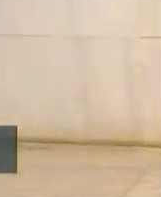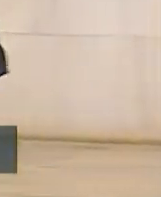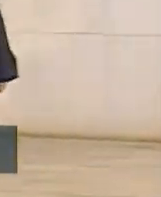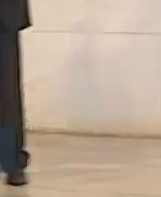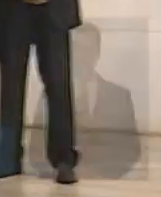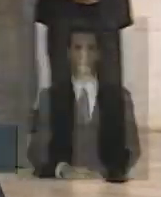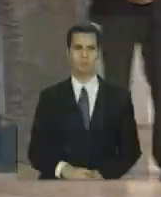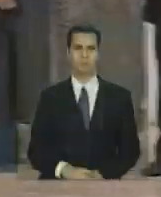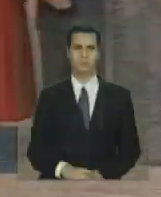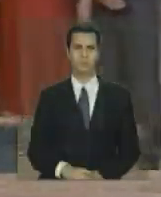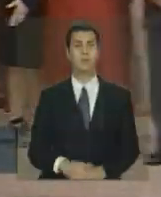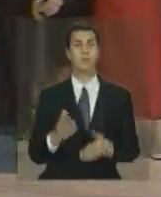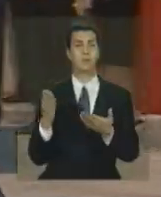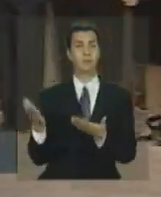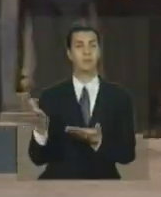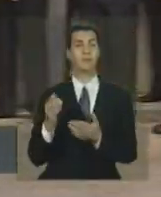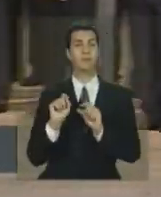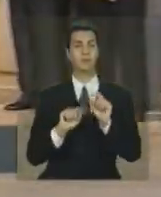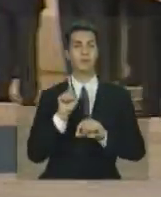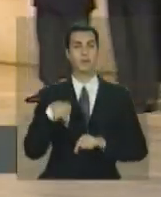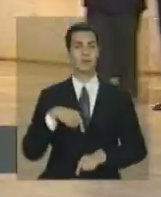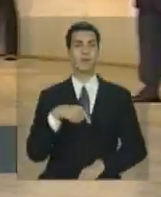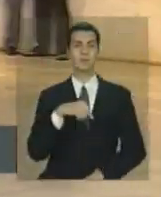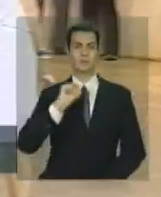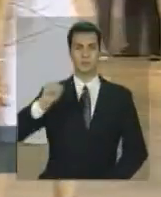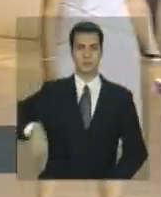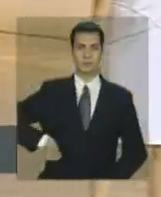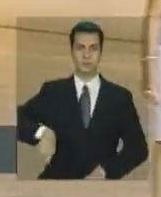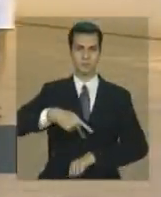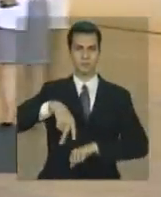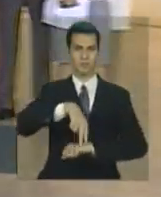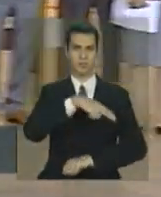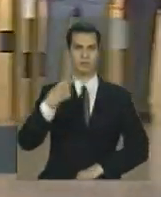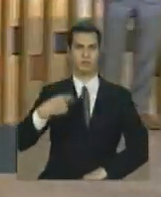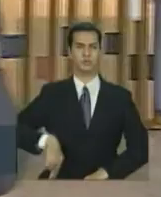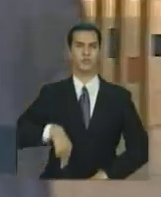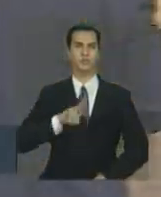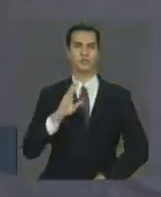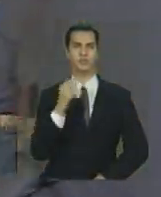Embaixador da República Popular da China, Li Jinzhan.